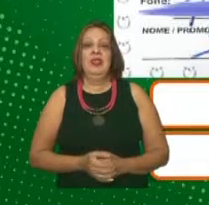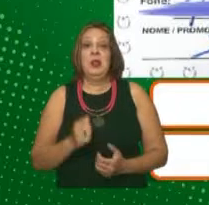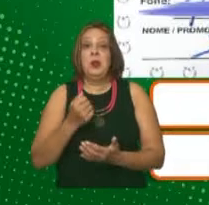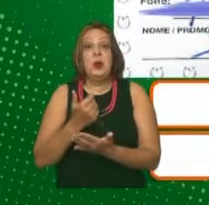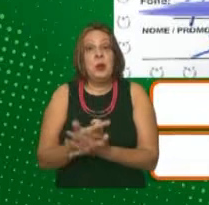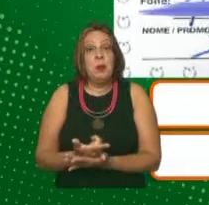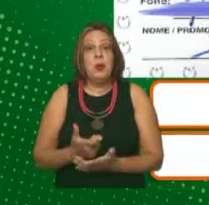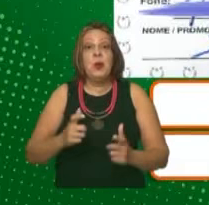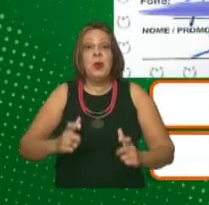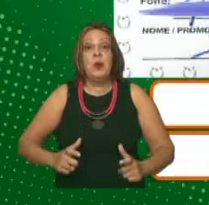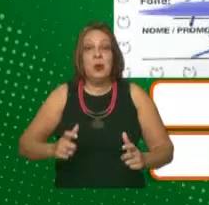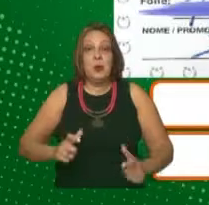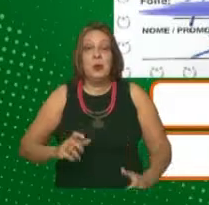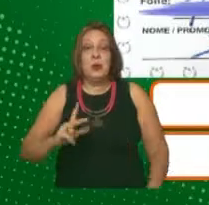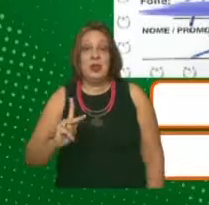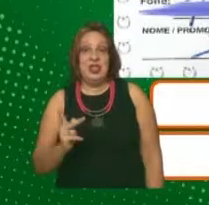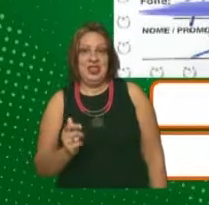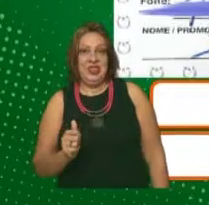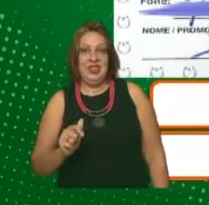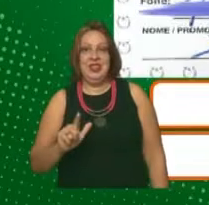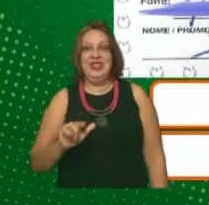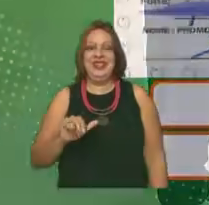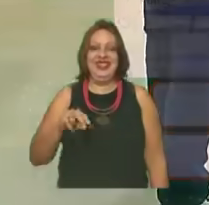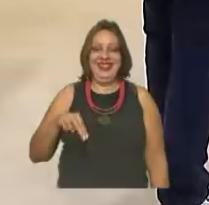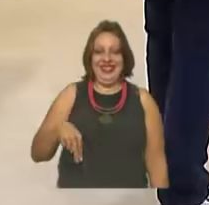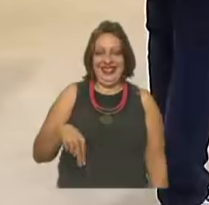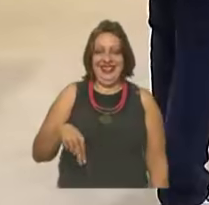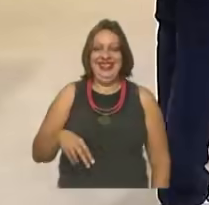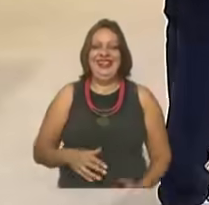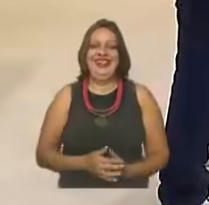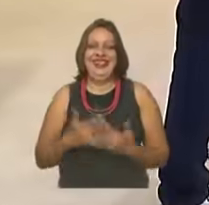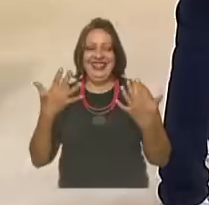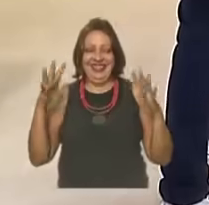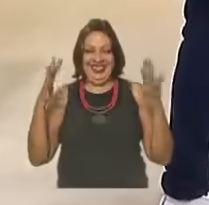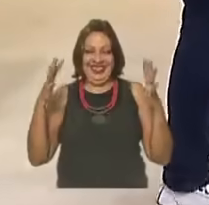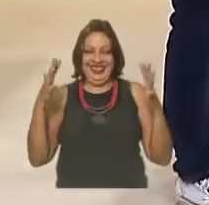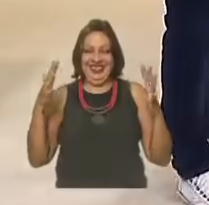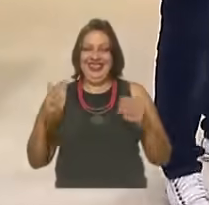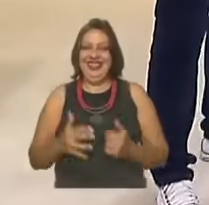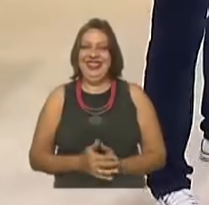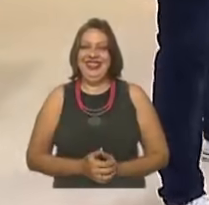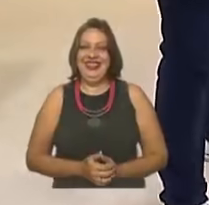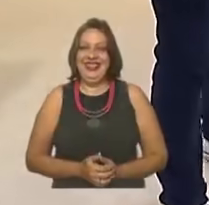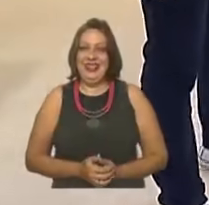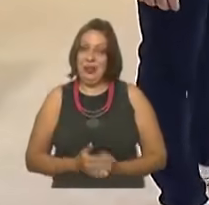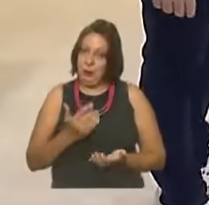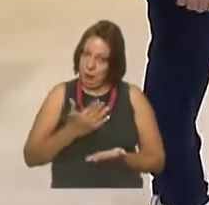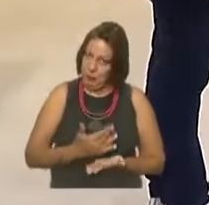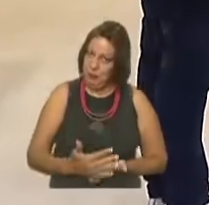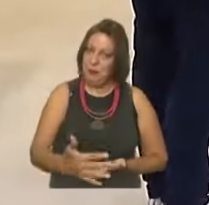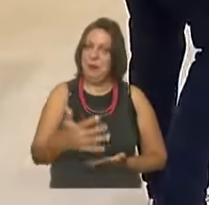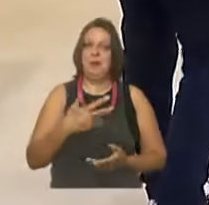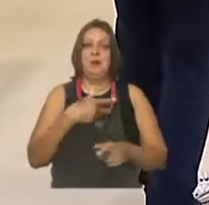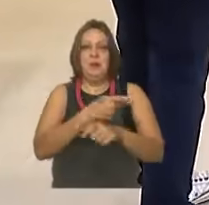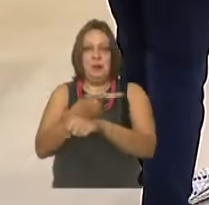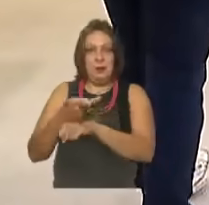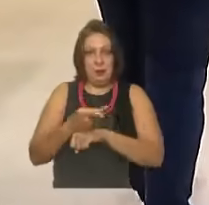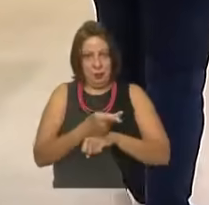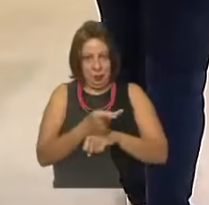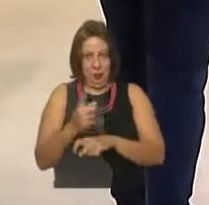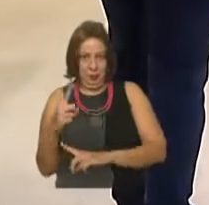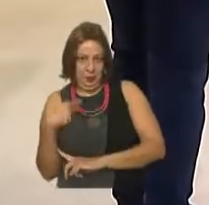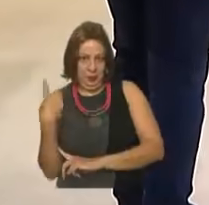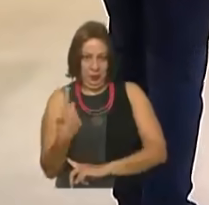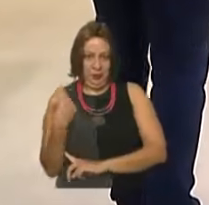Shalin em Itaporanga, regional aí, Itaporanga, parabéns! Vamos seguindo e premiando, R$500 é o nosso